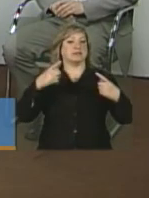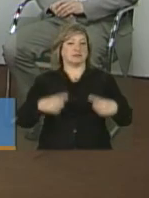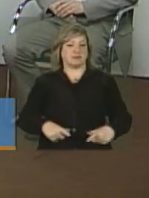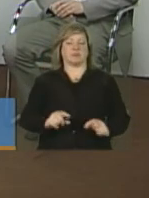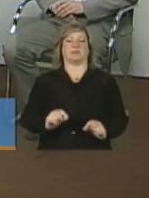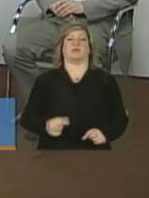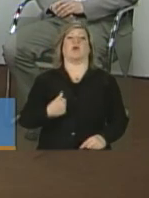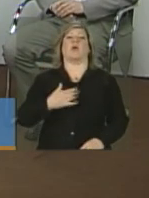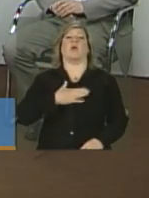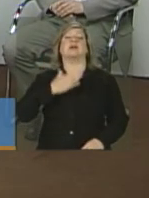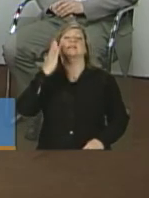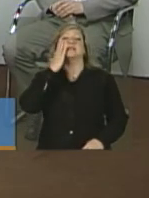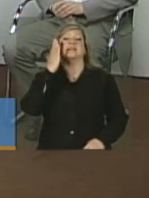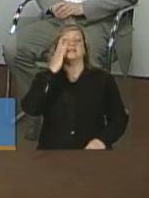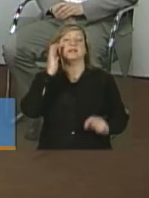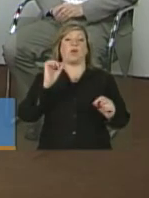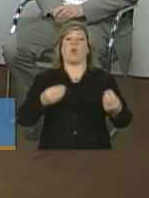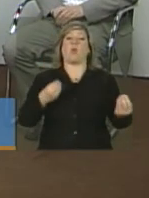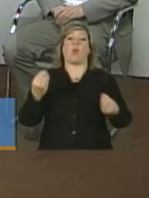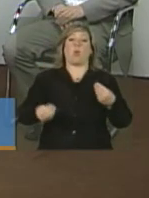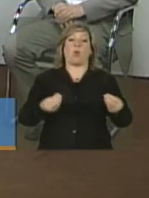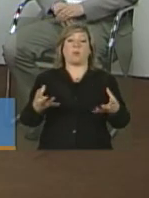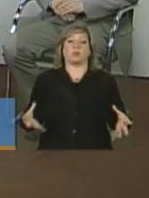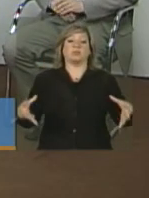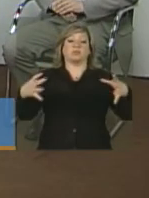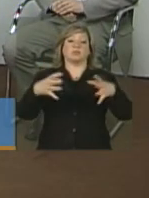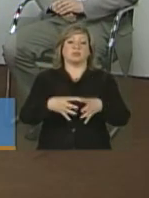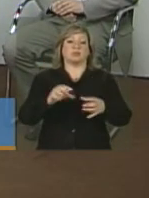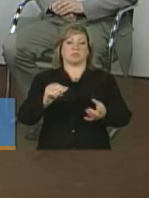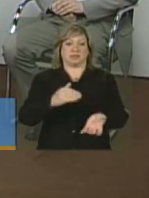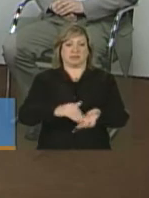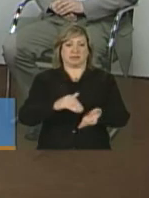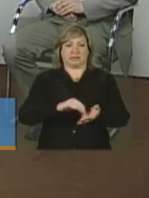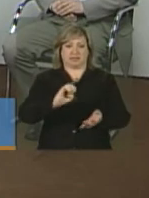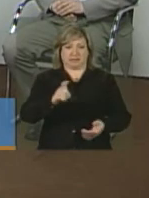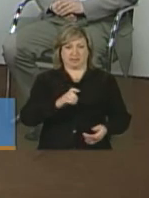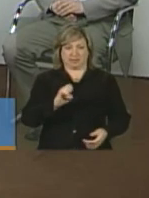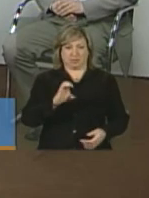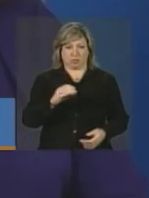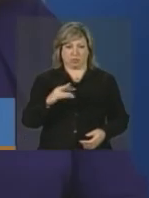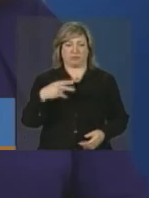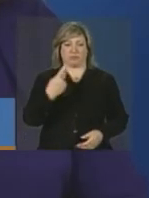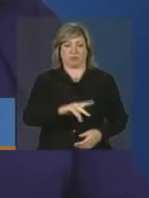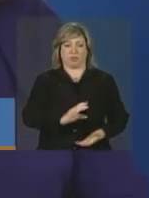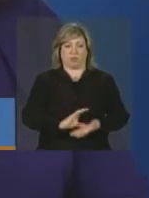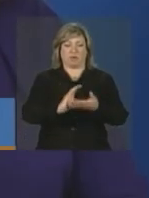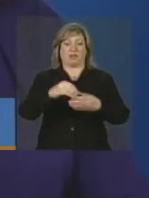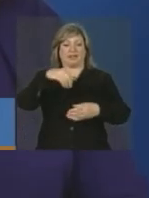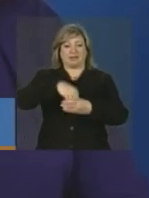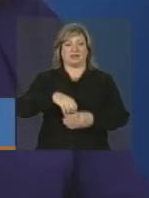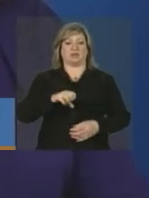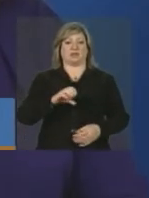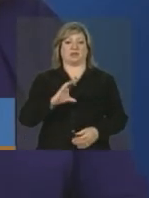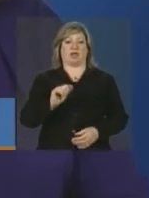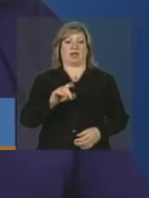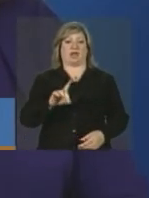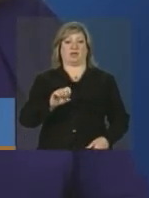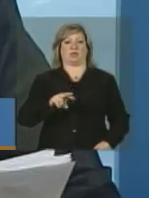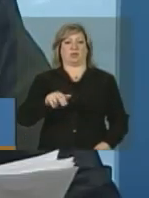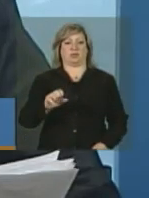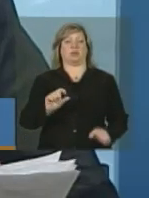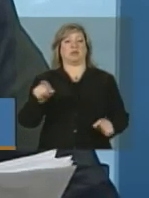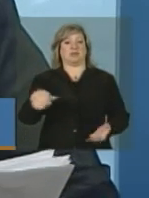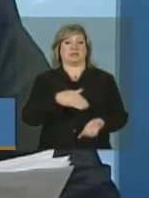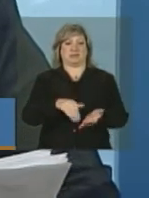de saber como incluir o secretário executivo do conselho no CadSUAS. O secretário executivo